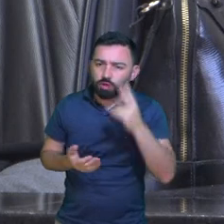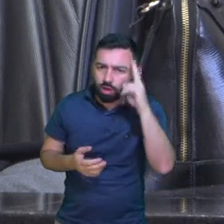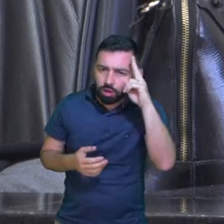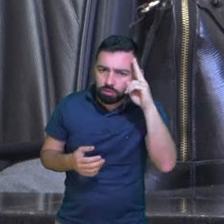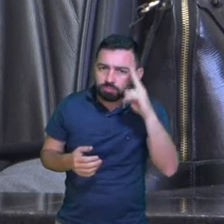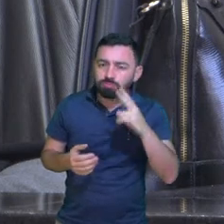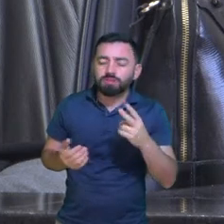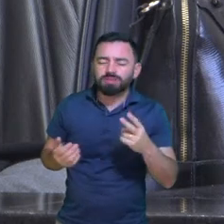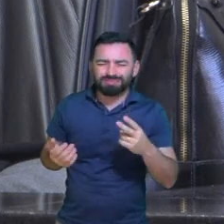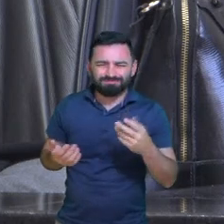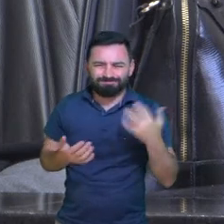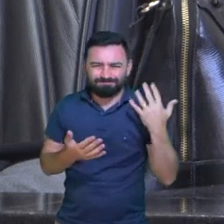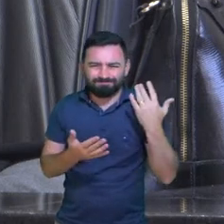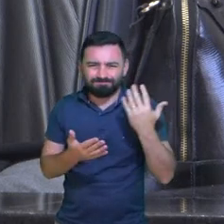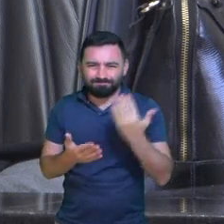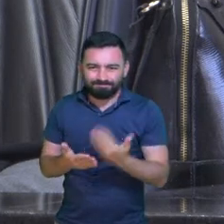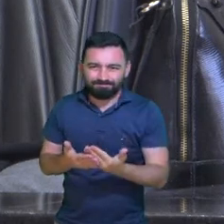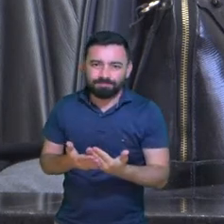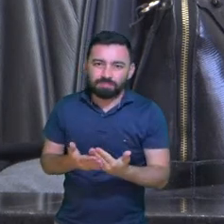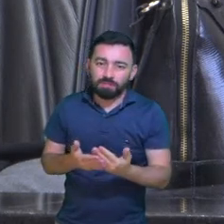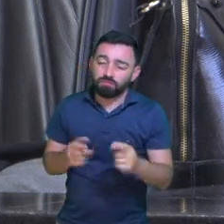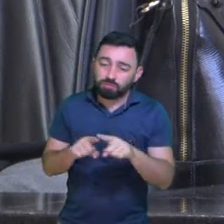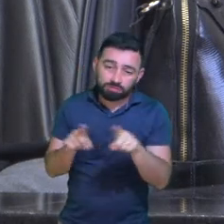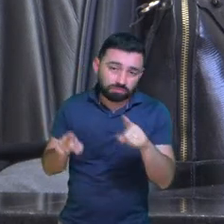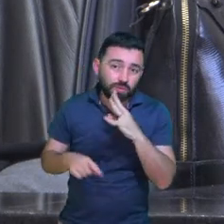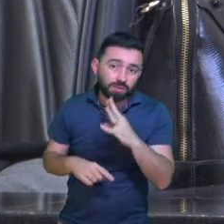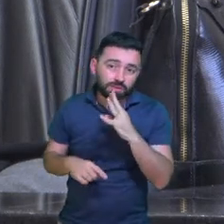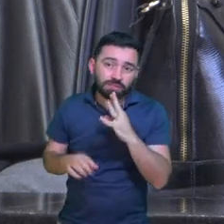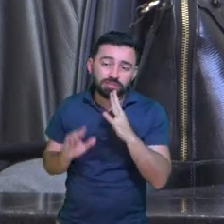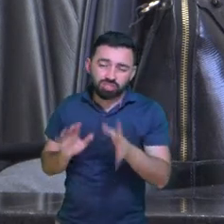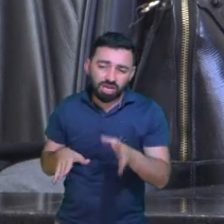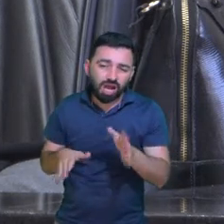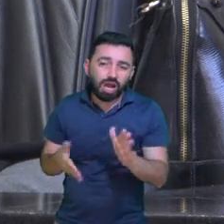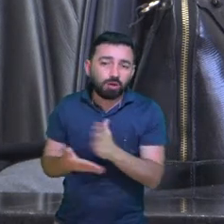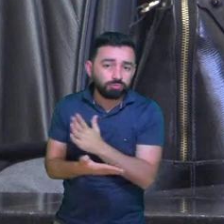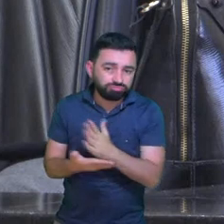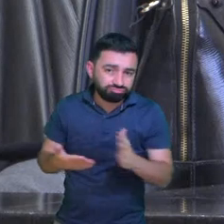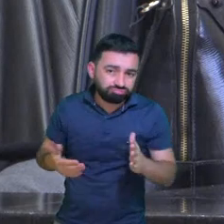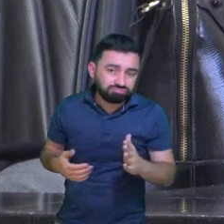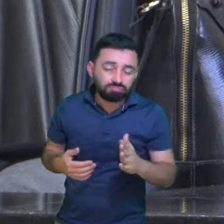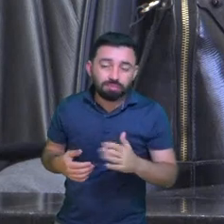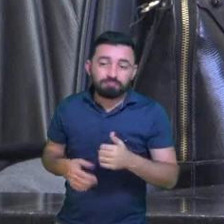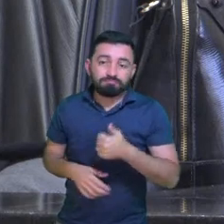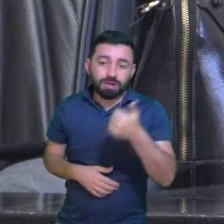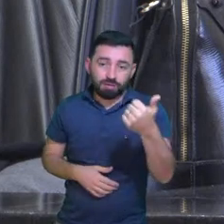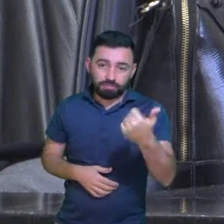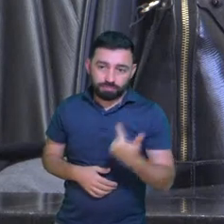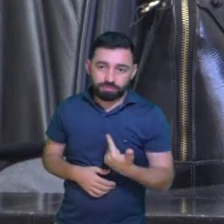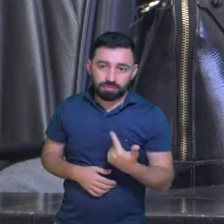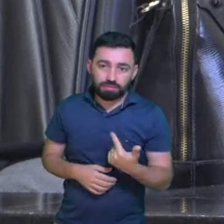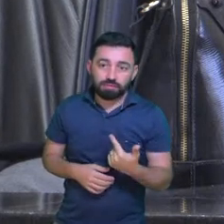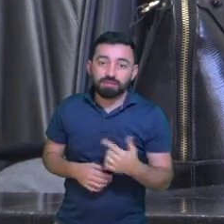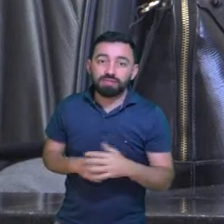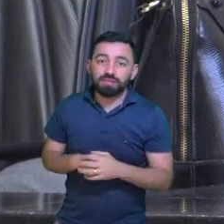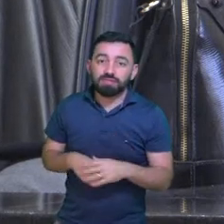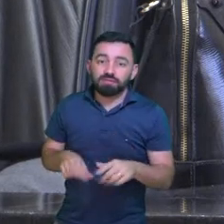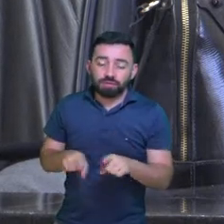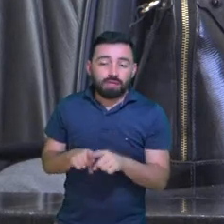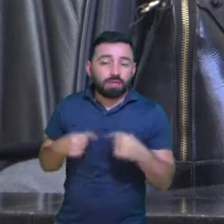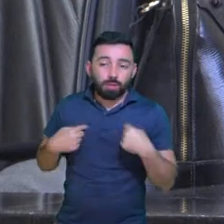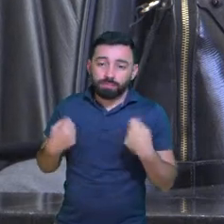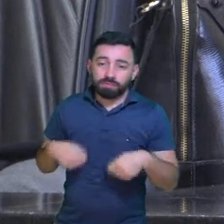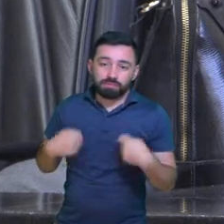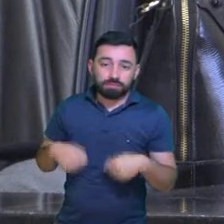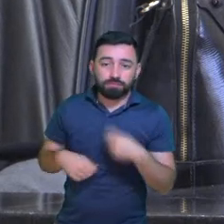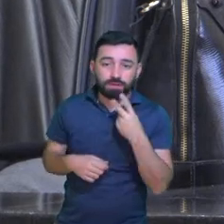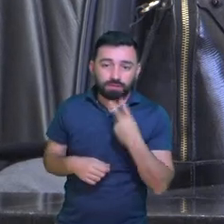vocês desse histórico porque acho que vocês conhecem aqui alguns até muito melhor que eu e o último parecer do CNE que eu vou ter que que falar dele é obviamente